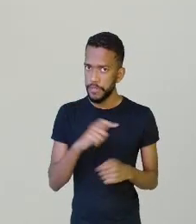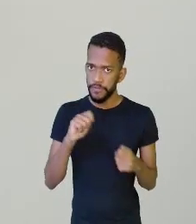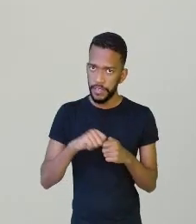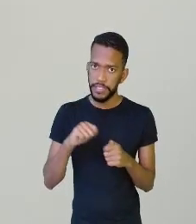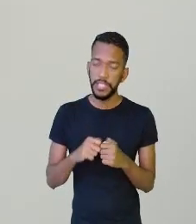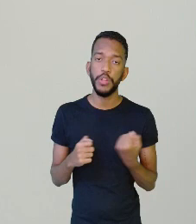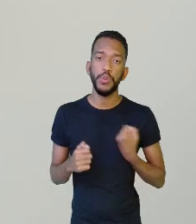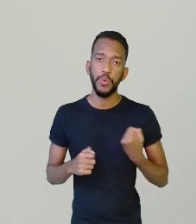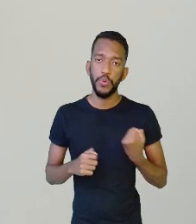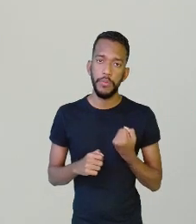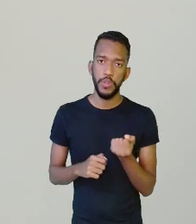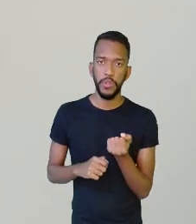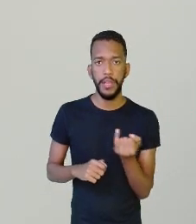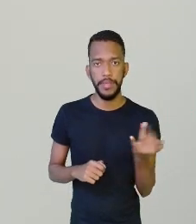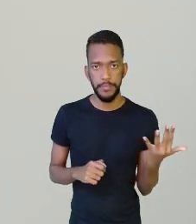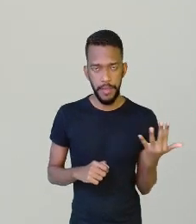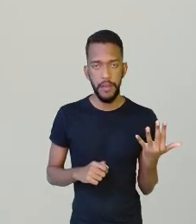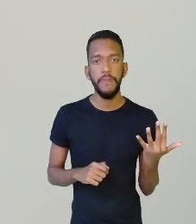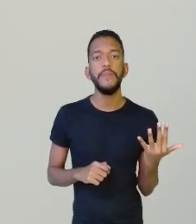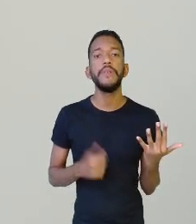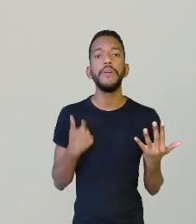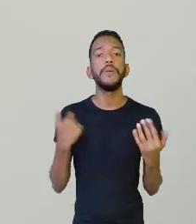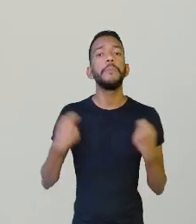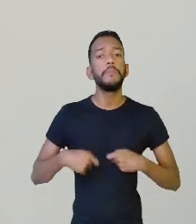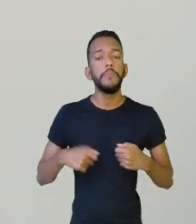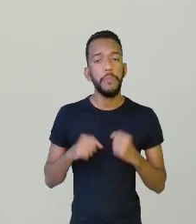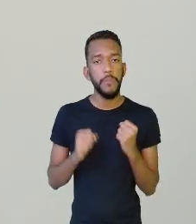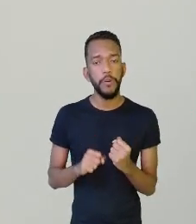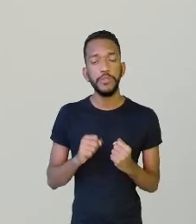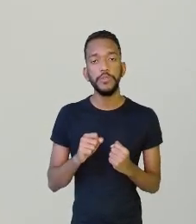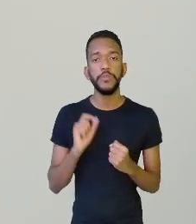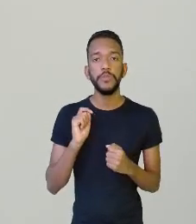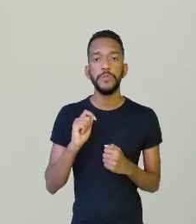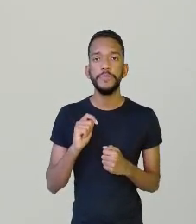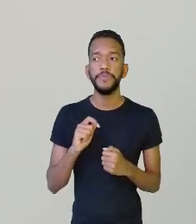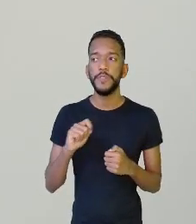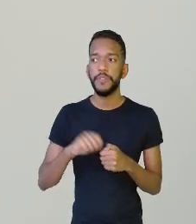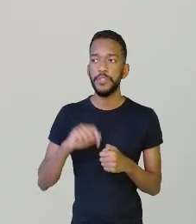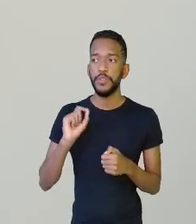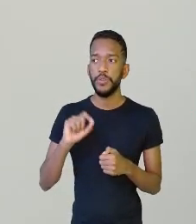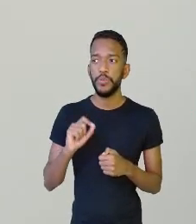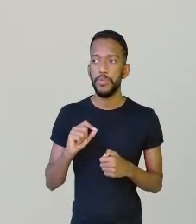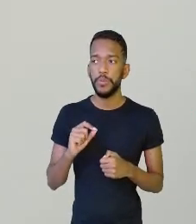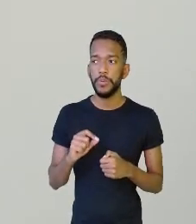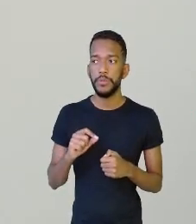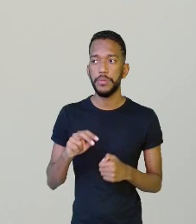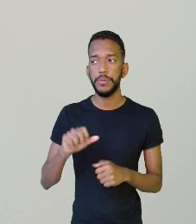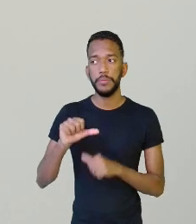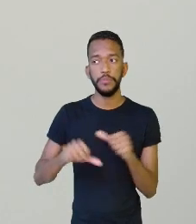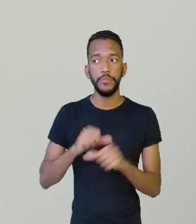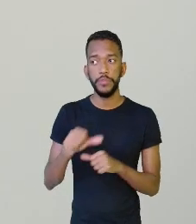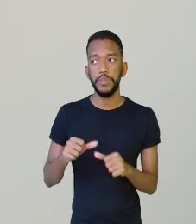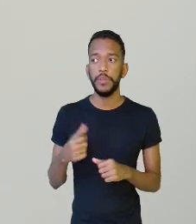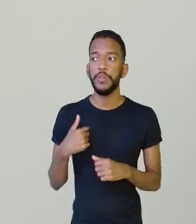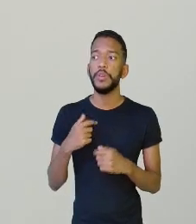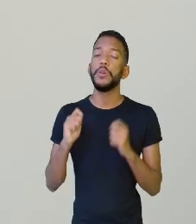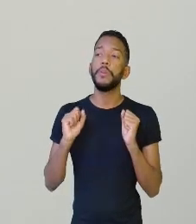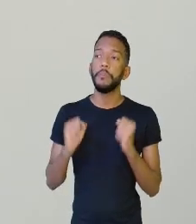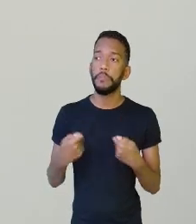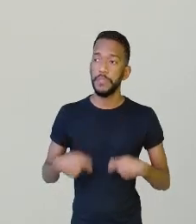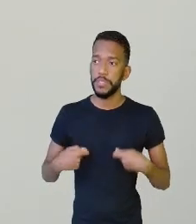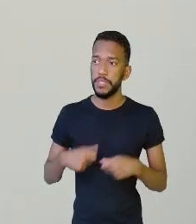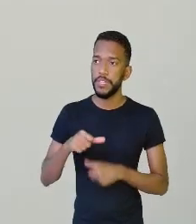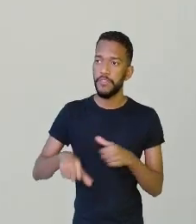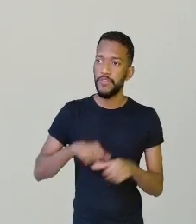para eu encontrar um número decimal, eu preciso fazer uma mudança aí. Eu